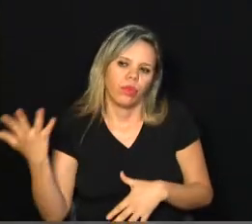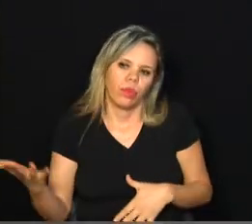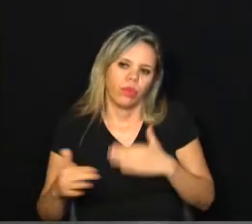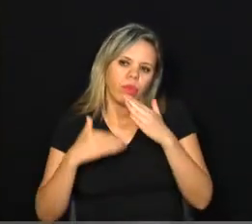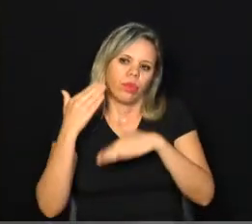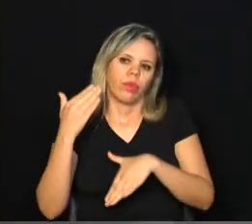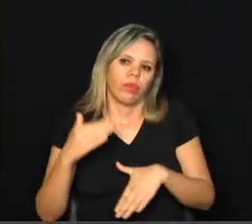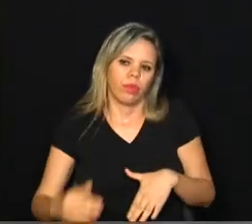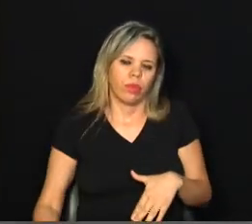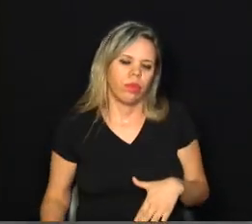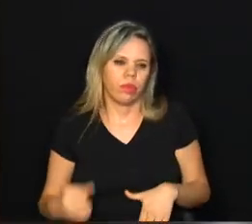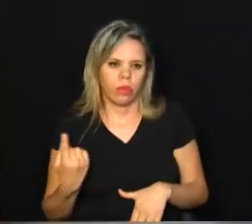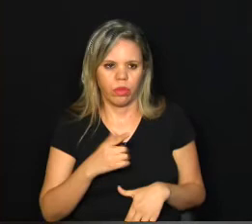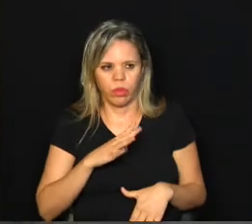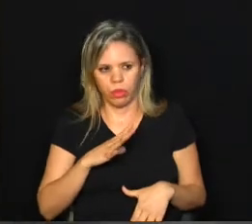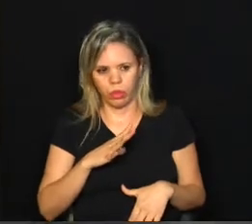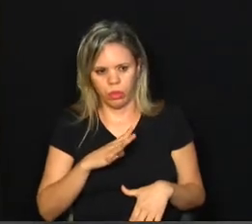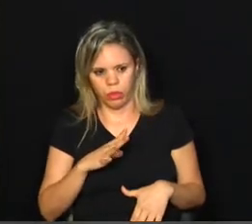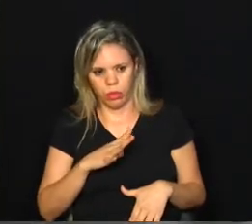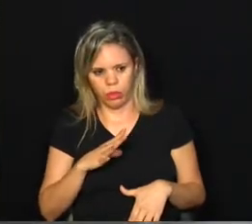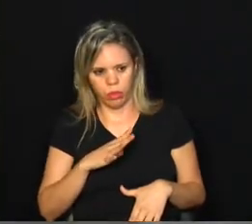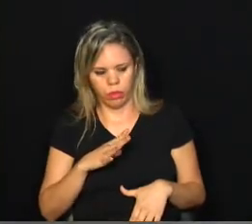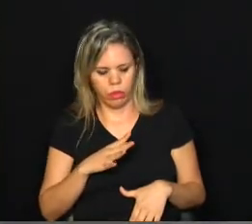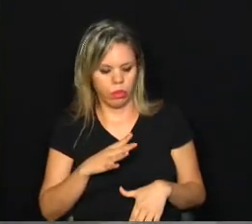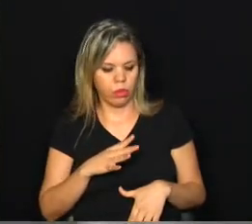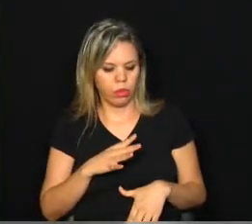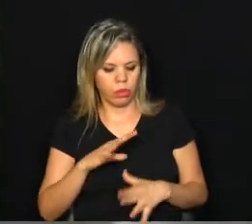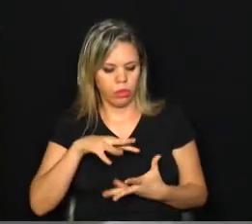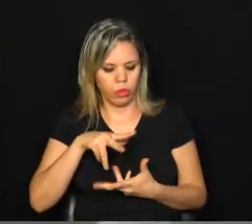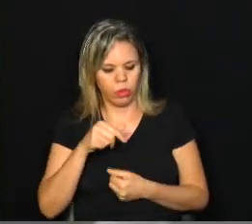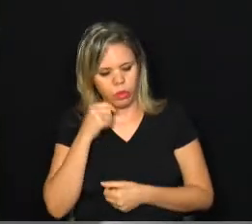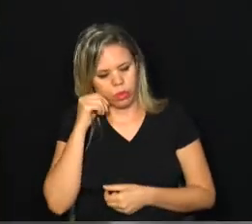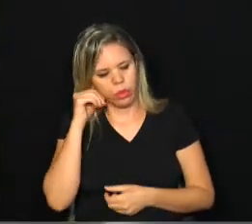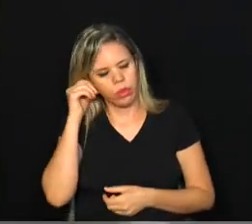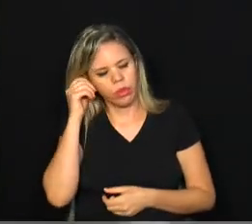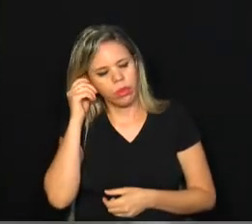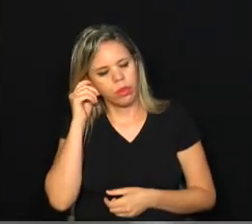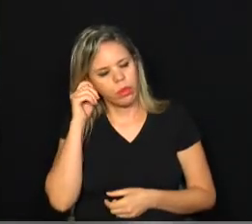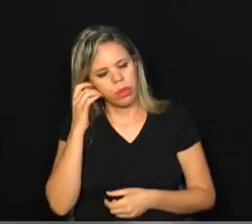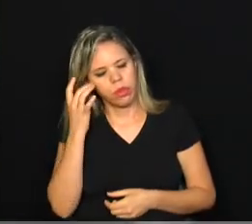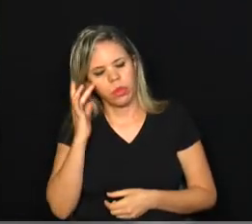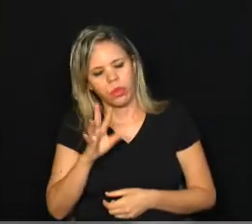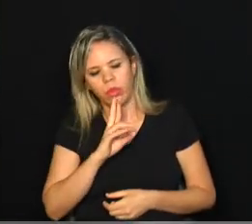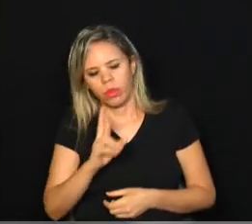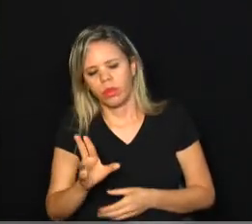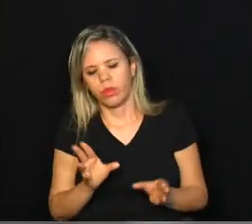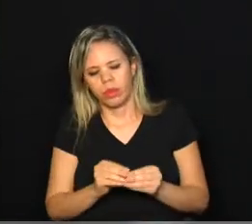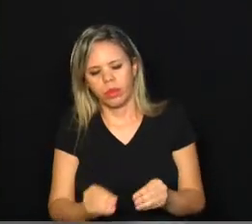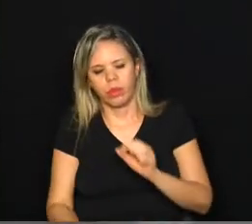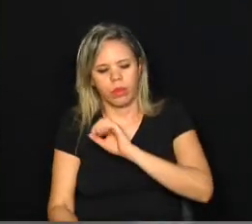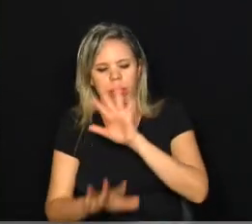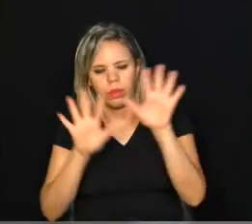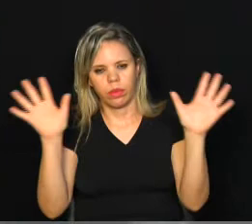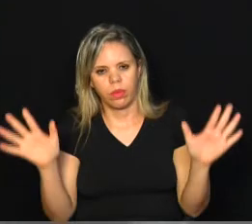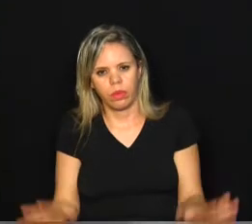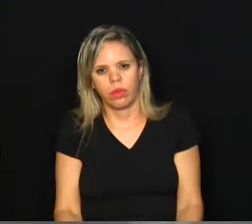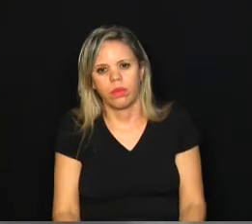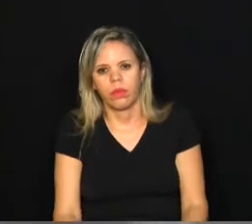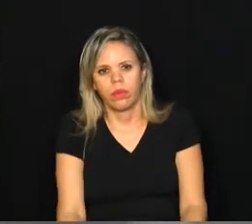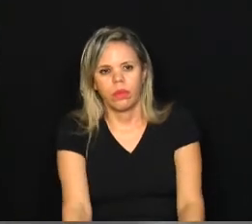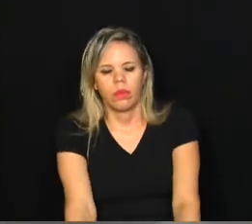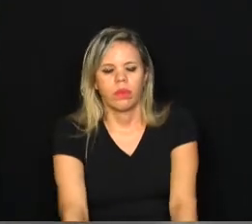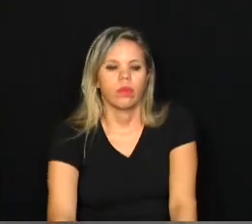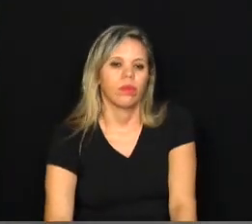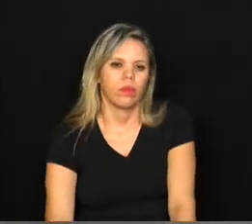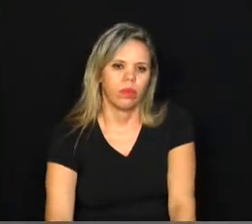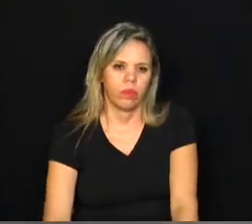desenvolver nossa cidade, eventualmente desenvolver o mundo como um todo. Não sei se foi um pouco mais claro. E ele